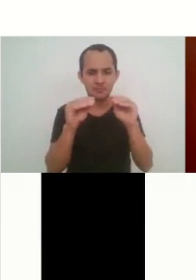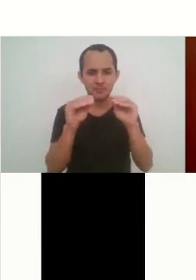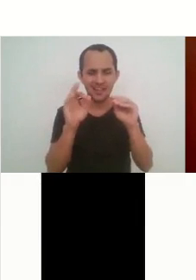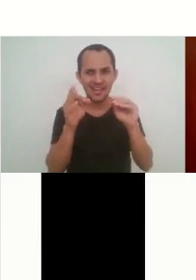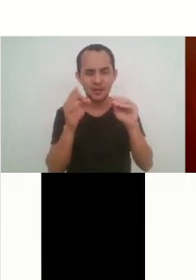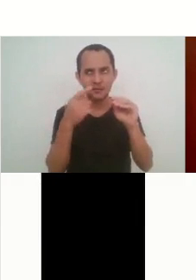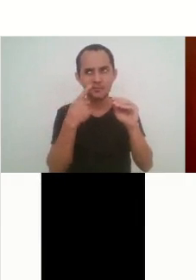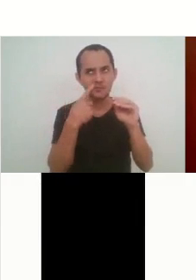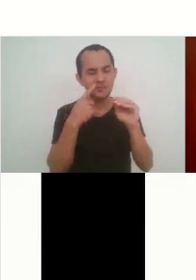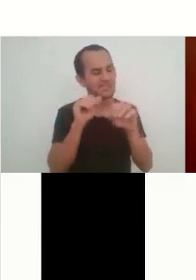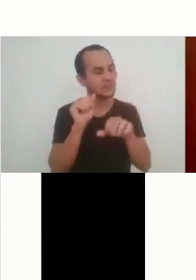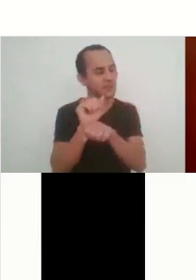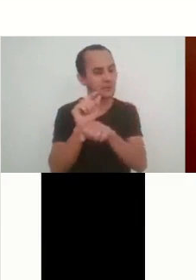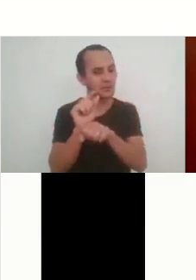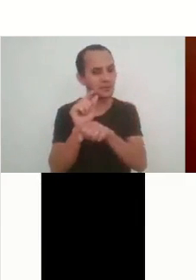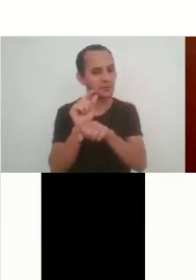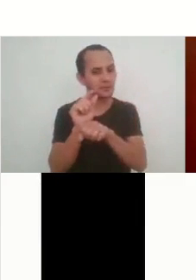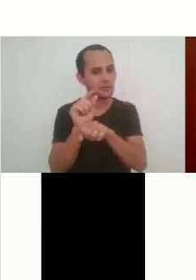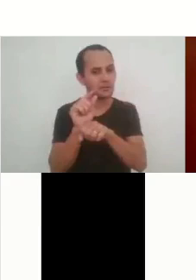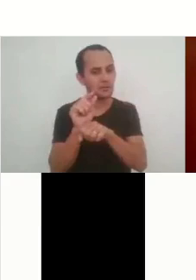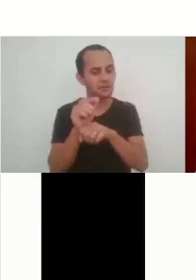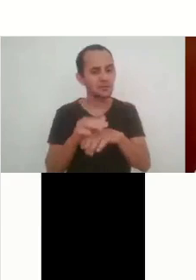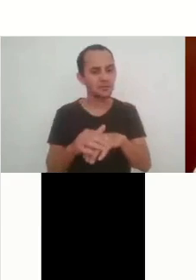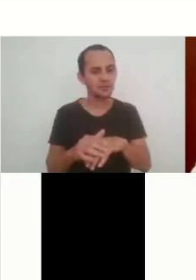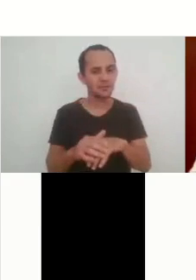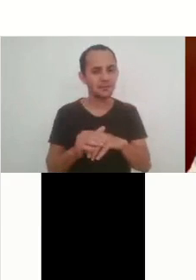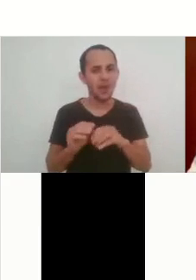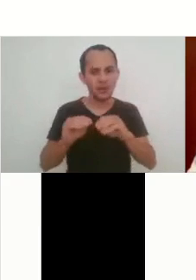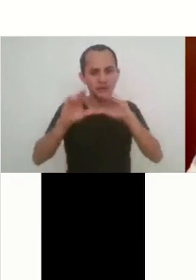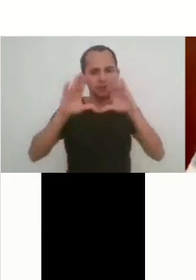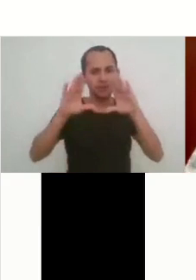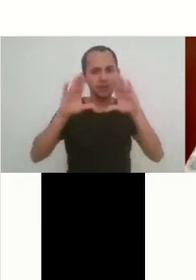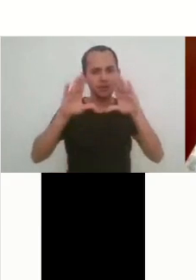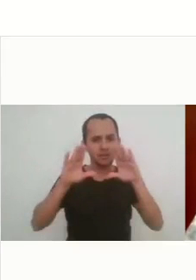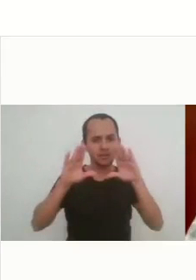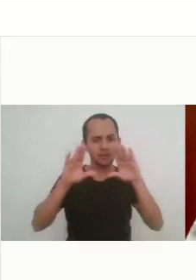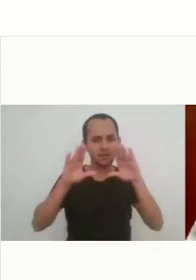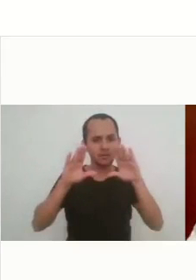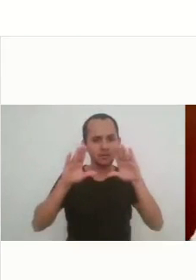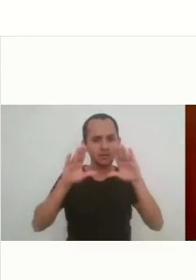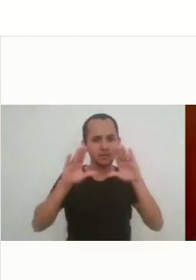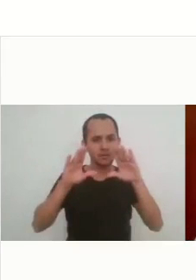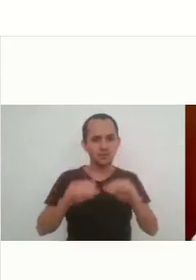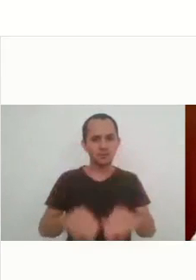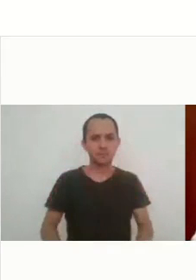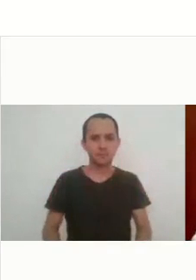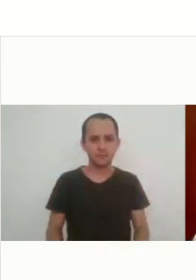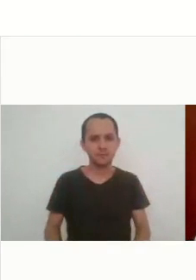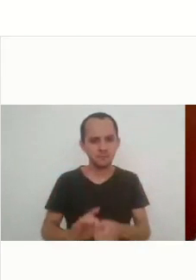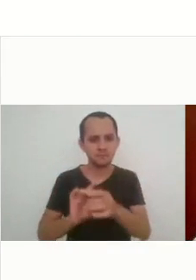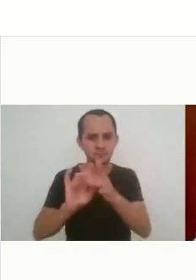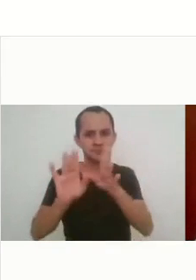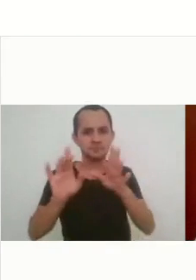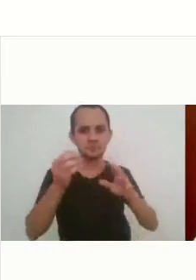Então vai. Eu ativei, né? Vamos ver aqui. Então, fique à vontade para falar